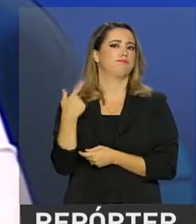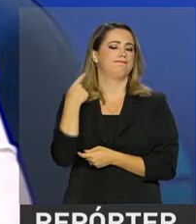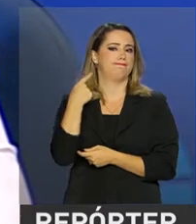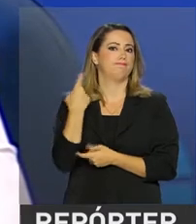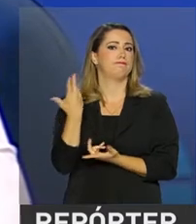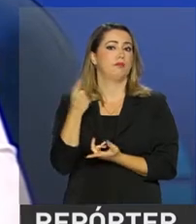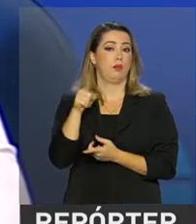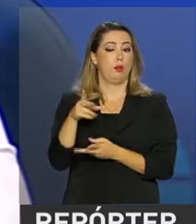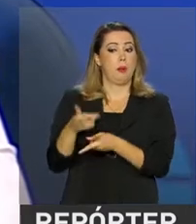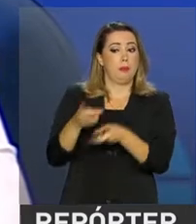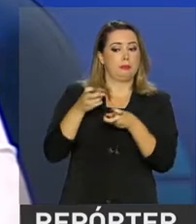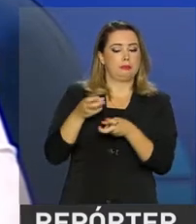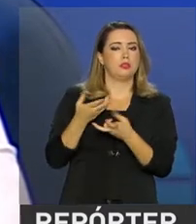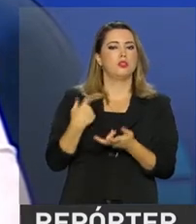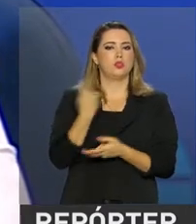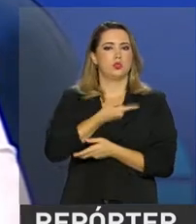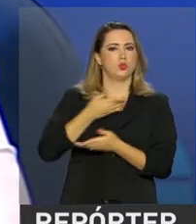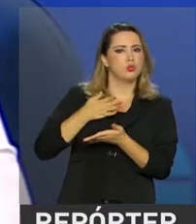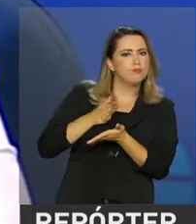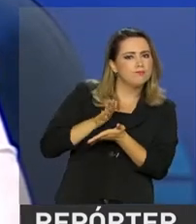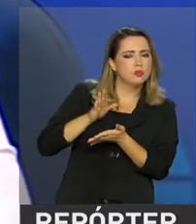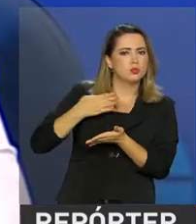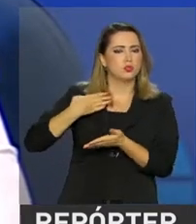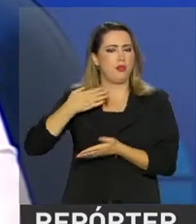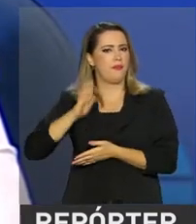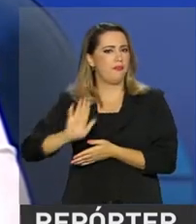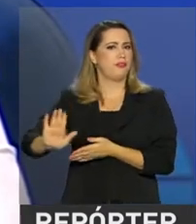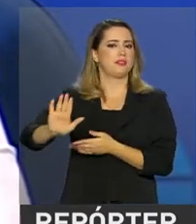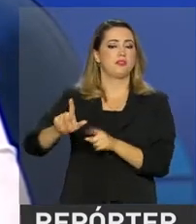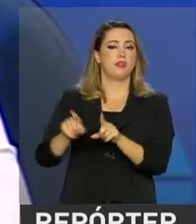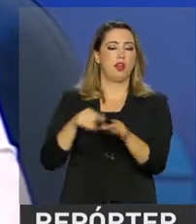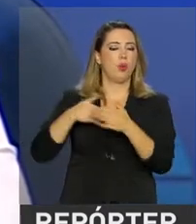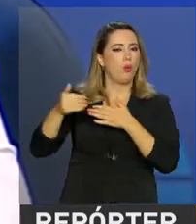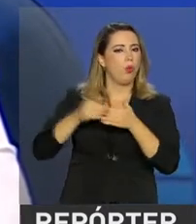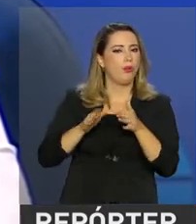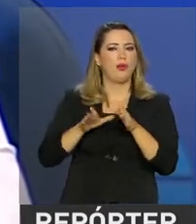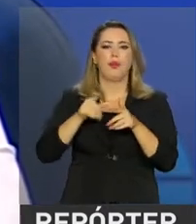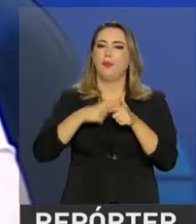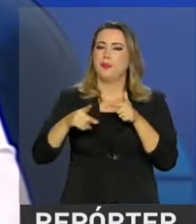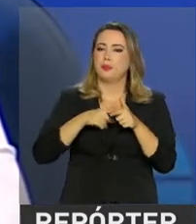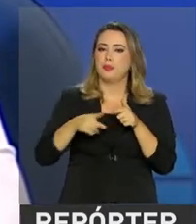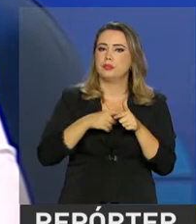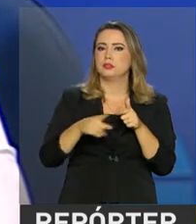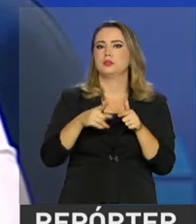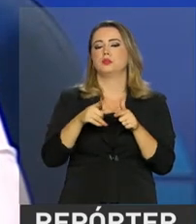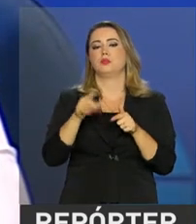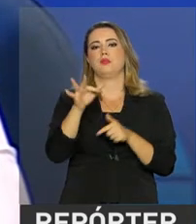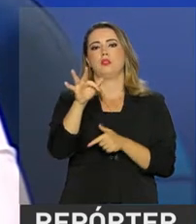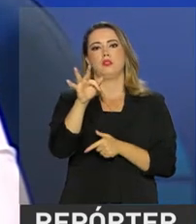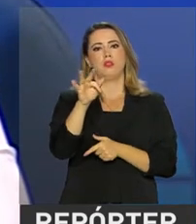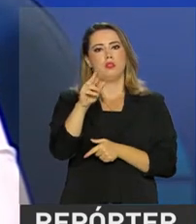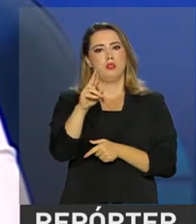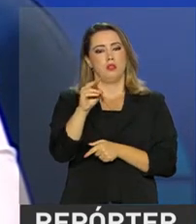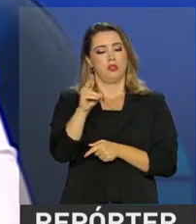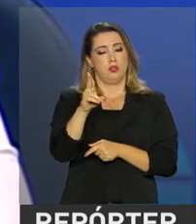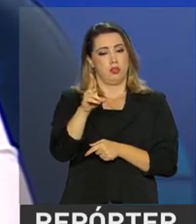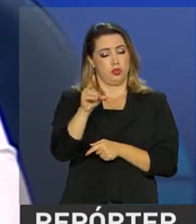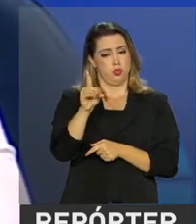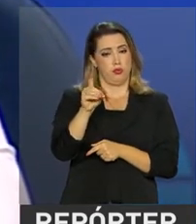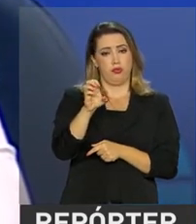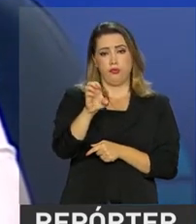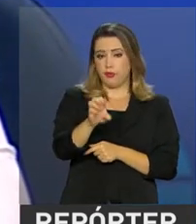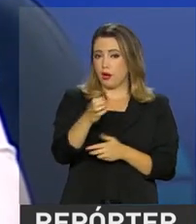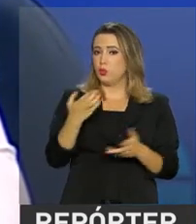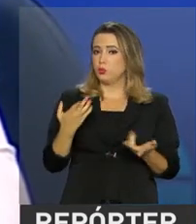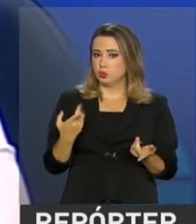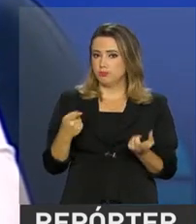pudesse repelir preventivamente qualquer tentativa de fraude mais grave com relação a